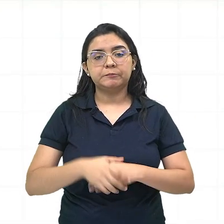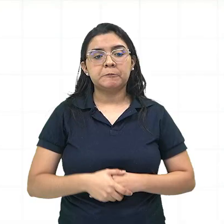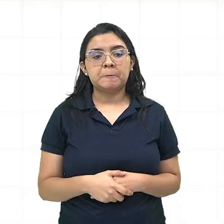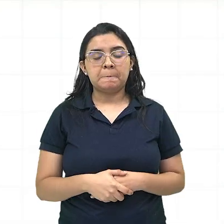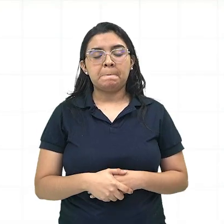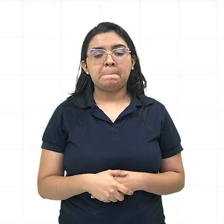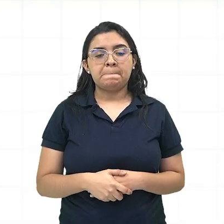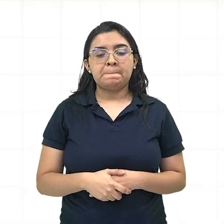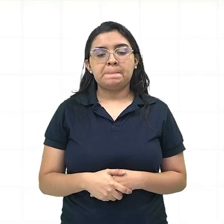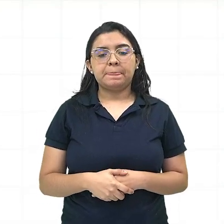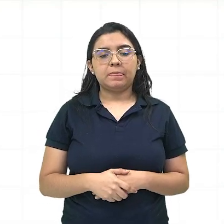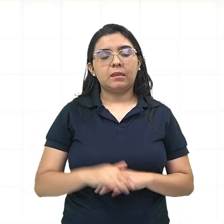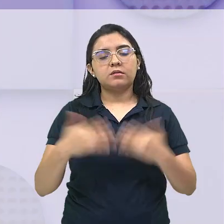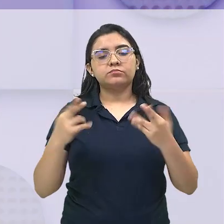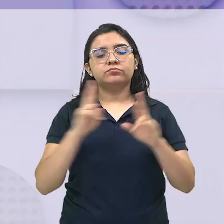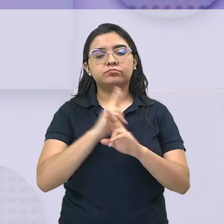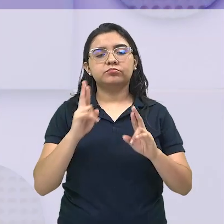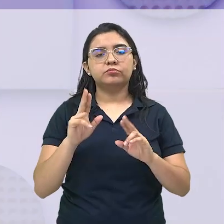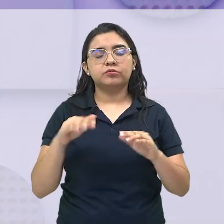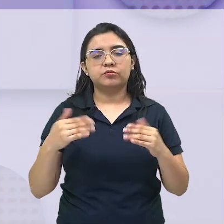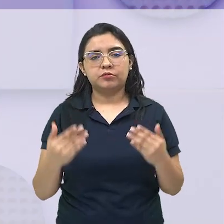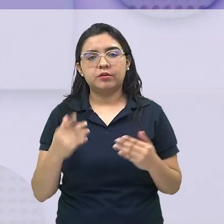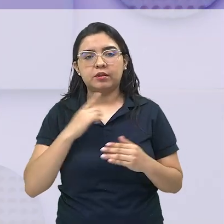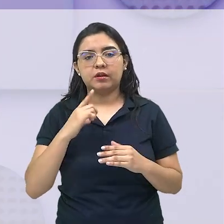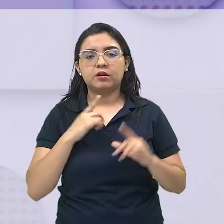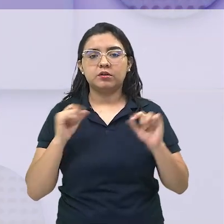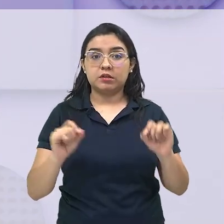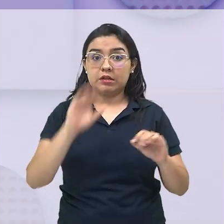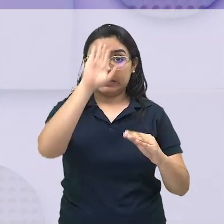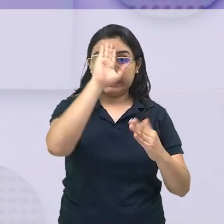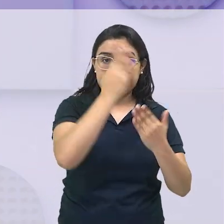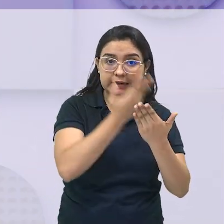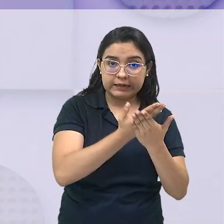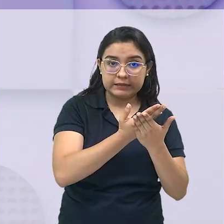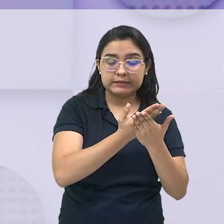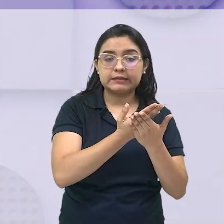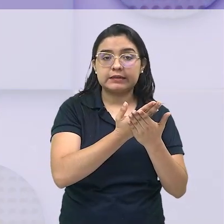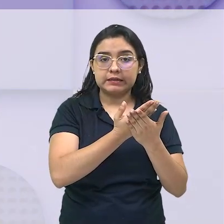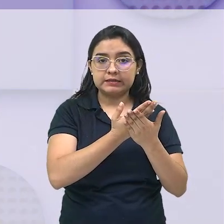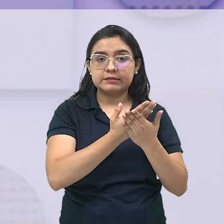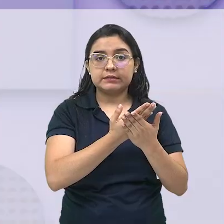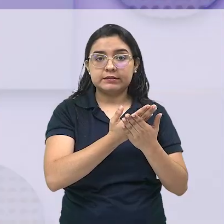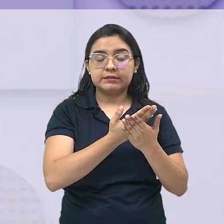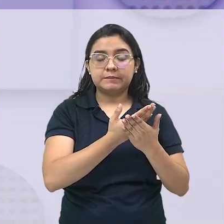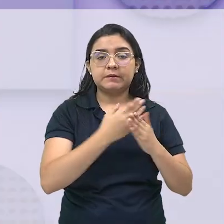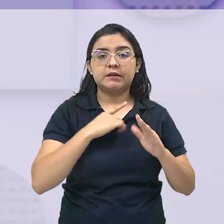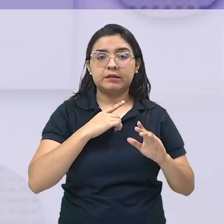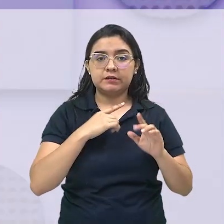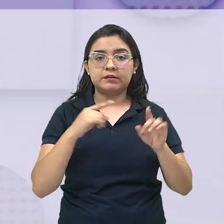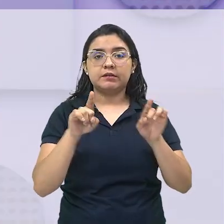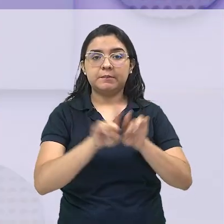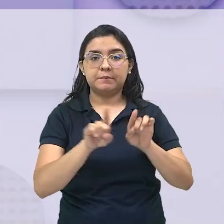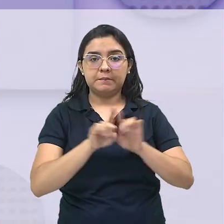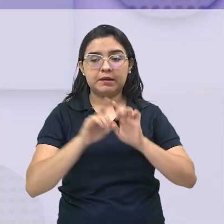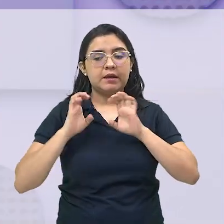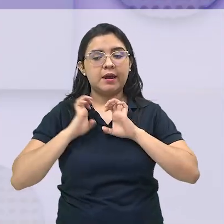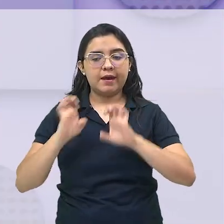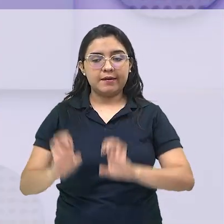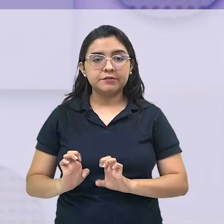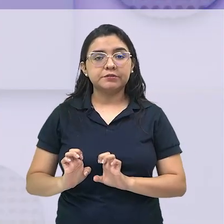aluno. Essa relação que nós fazemos entre crenças éticas, a dimensão da ética e as crenças